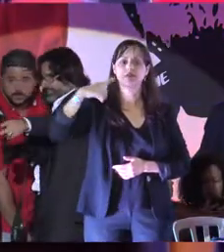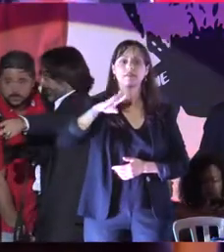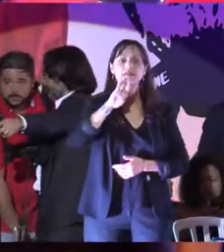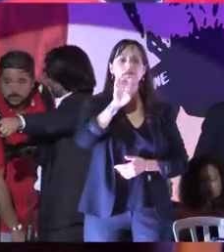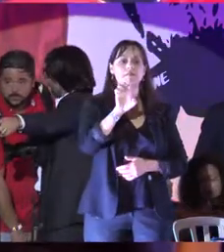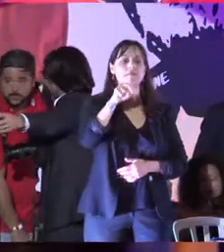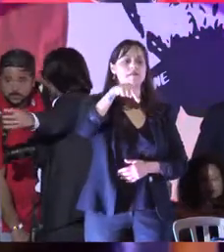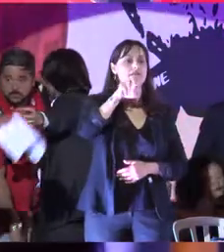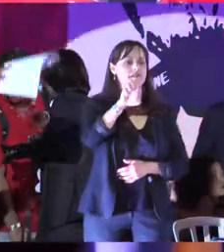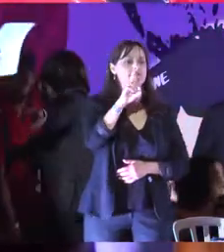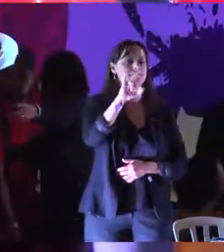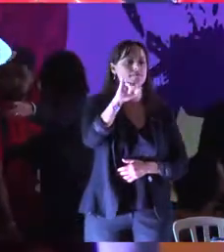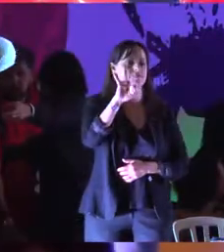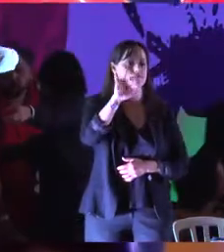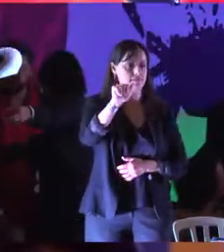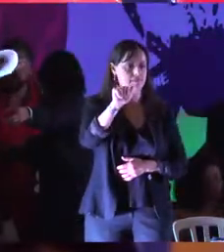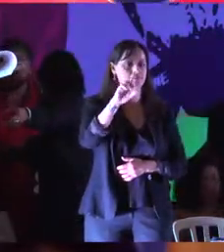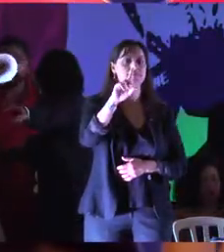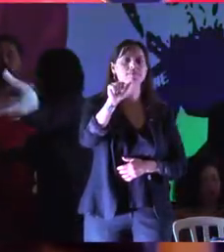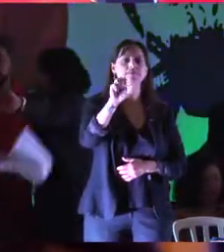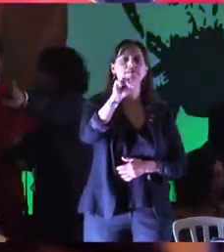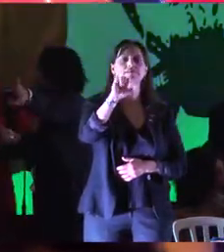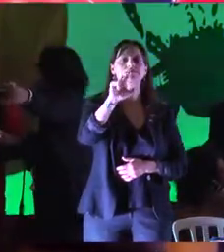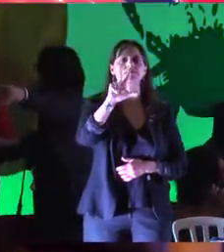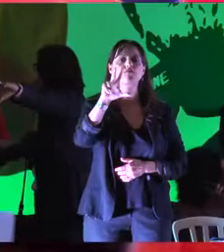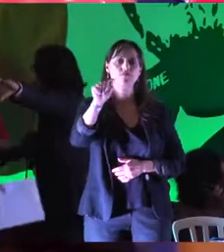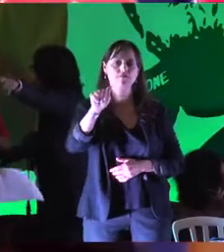Benedita da Silva.